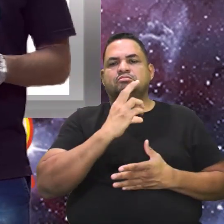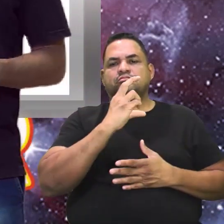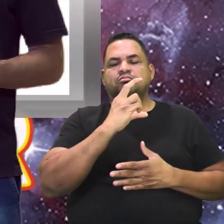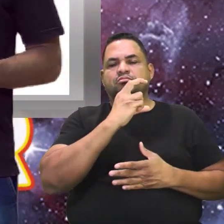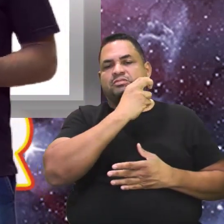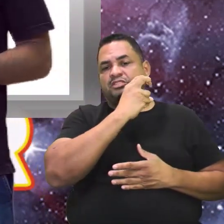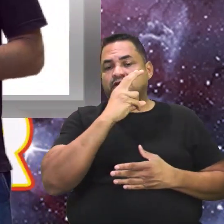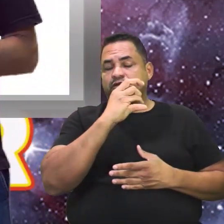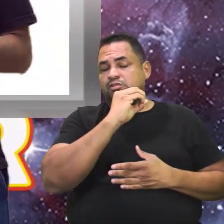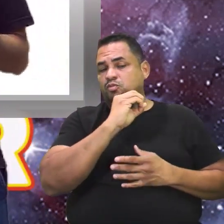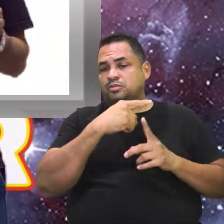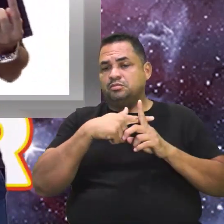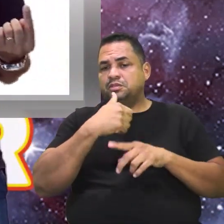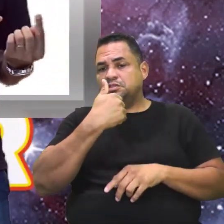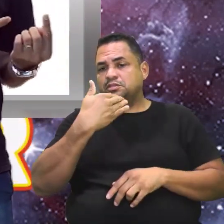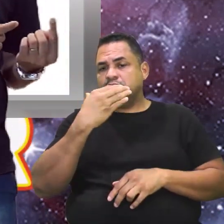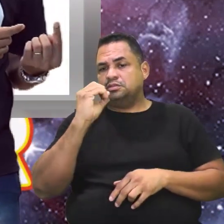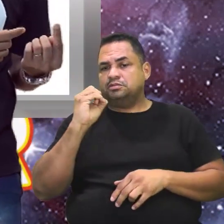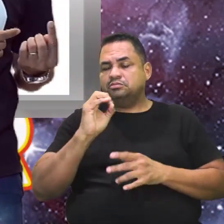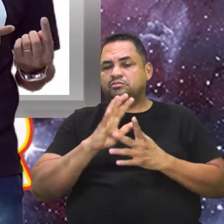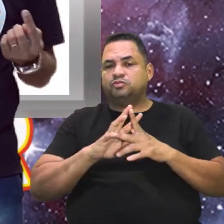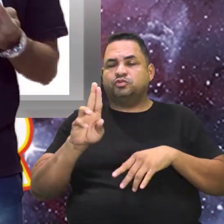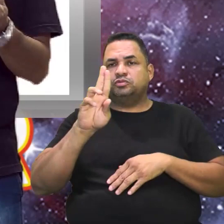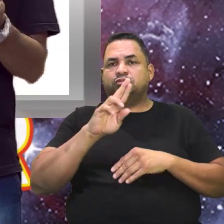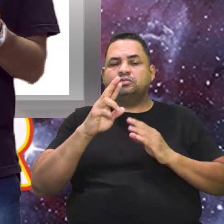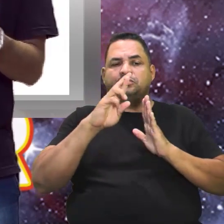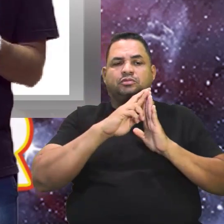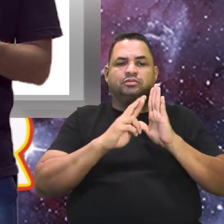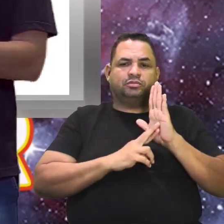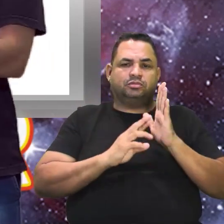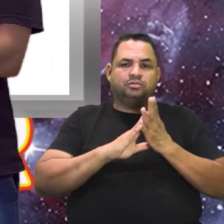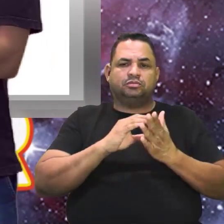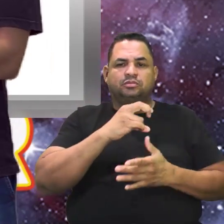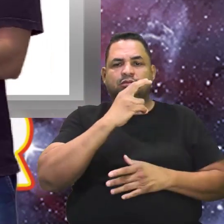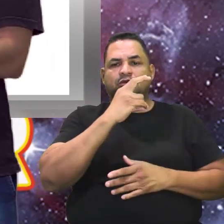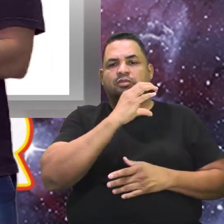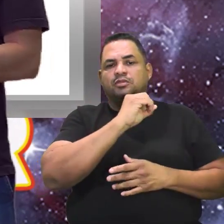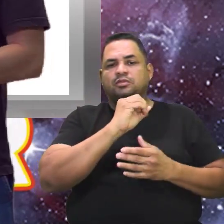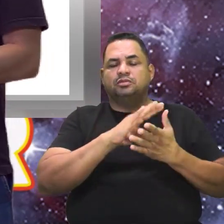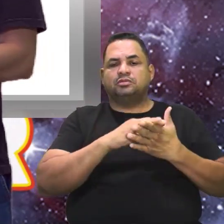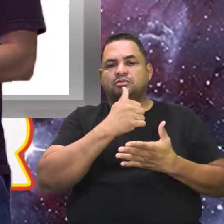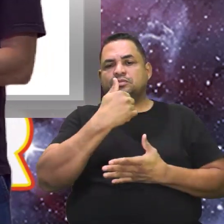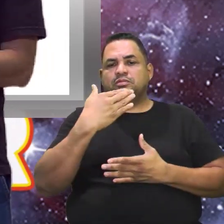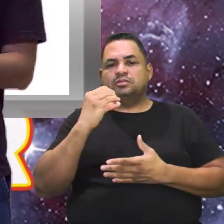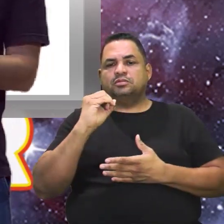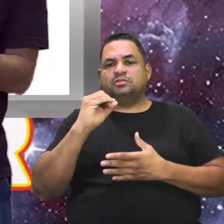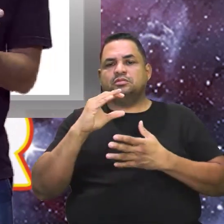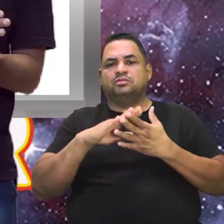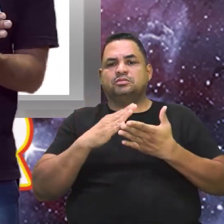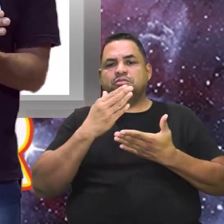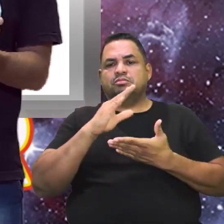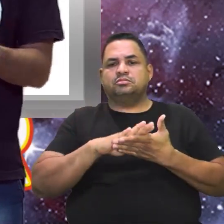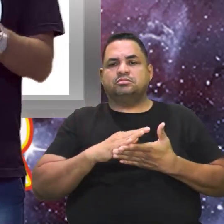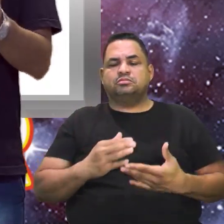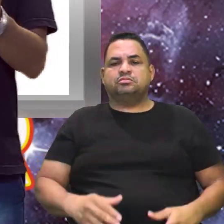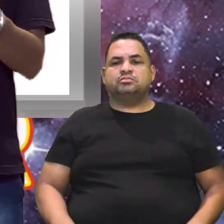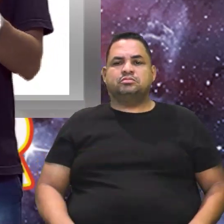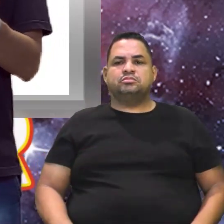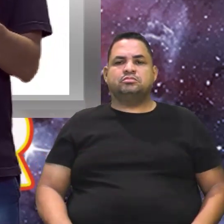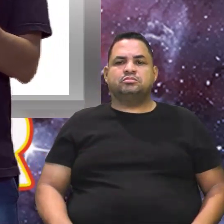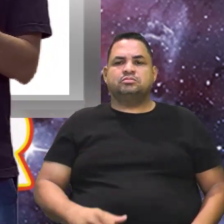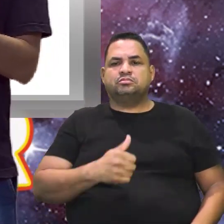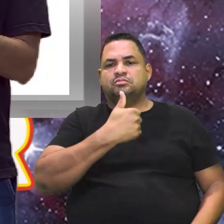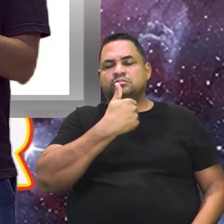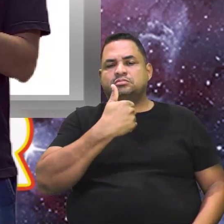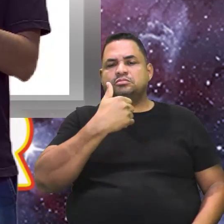e 10. Usando aquela regrinha que nós usamos na aula, que 50% é a metade e 10 é só mudar só tirar um zero. Ia